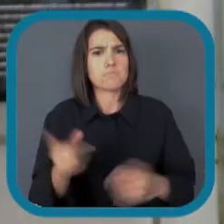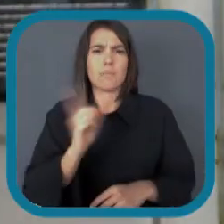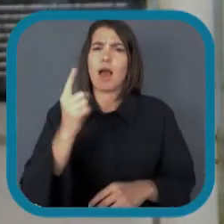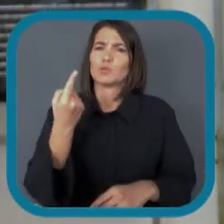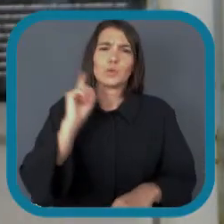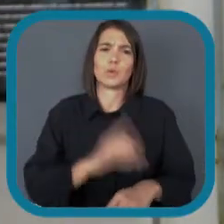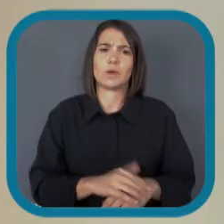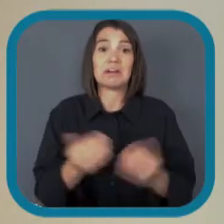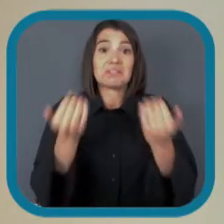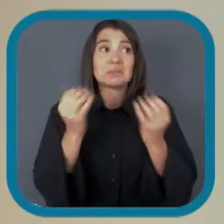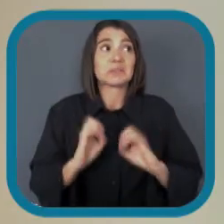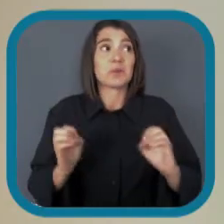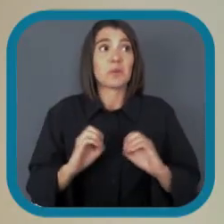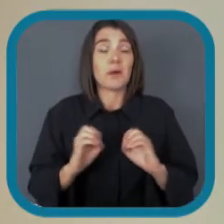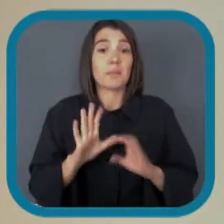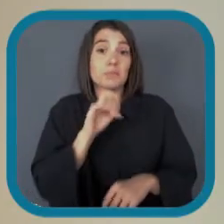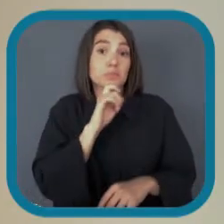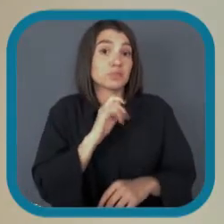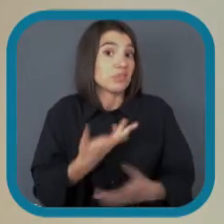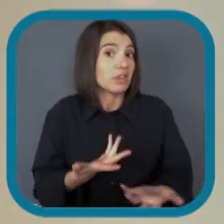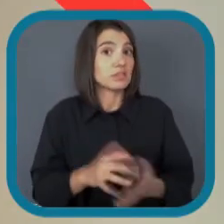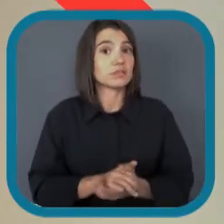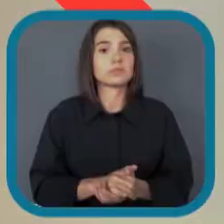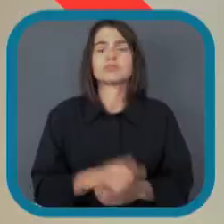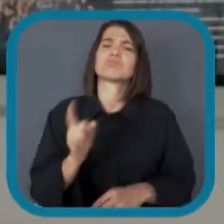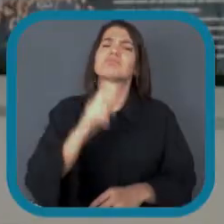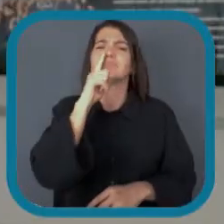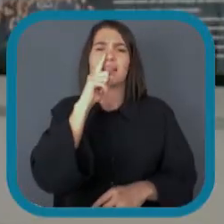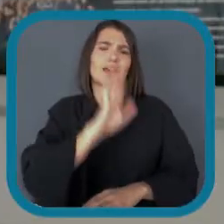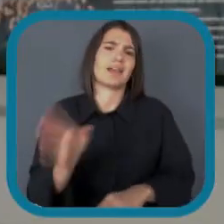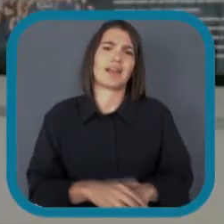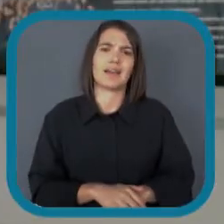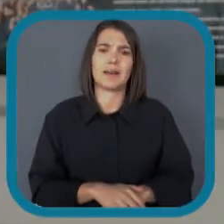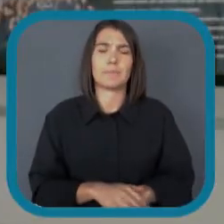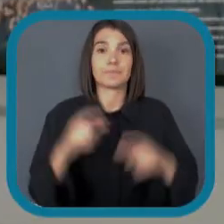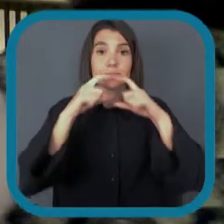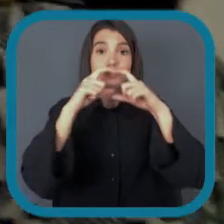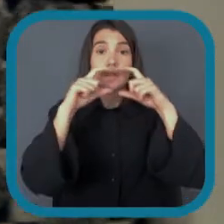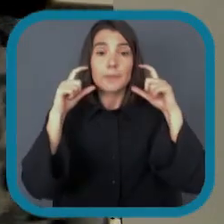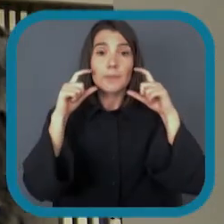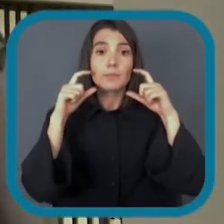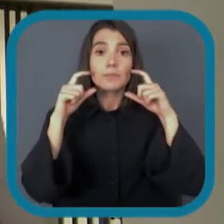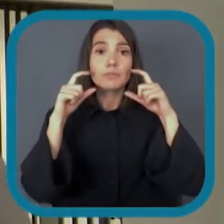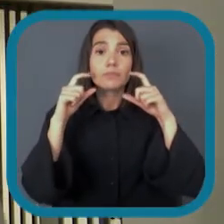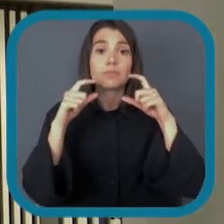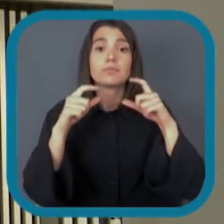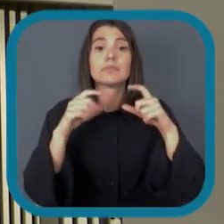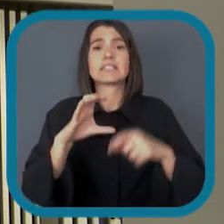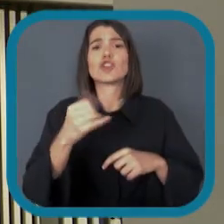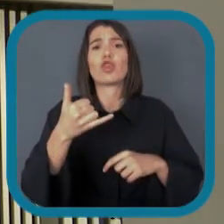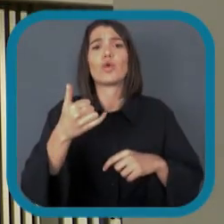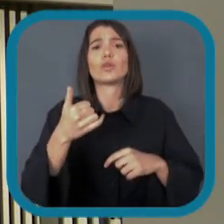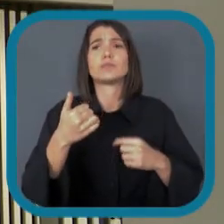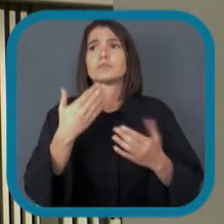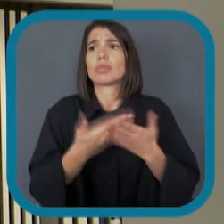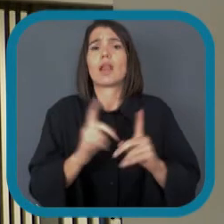Não, nem pensar. Não tenho informação sobre isso, mas é possível. Não, isso é mentira. A máscara não como o dióxido de